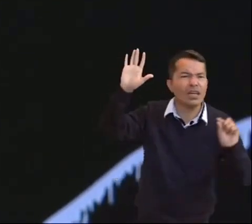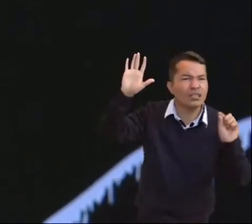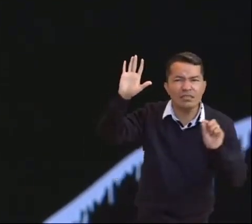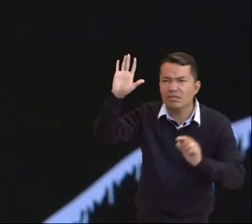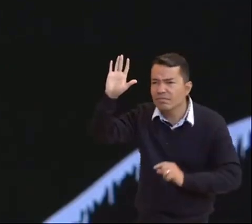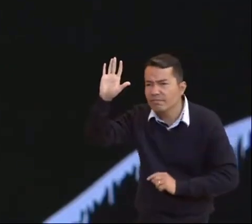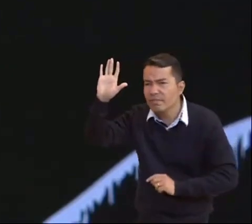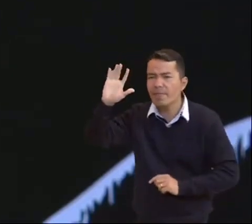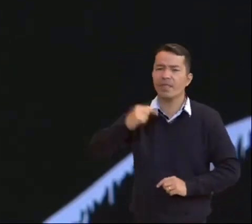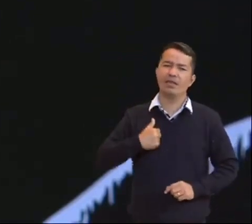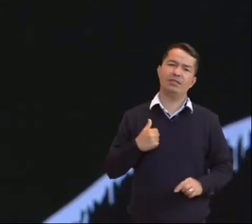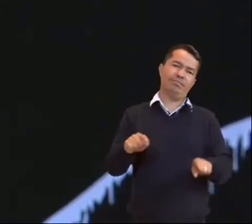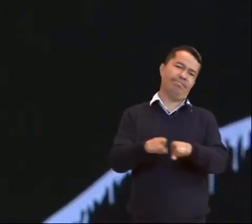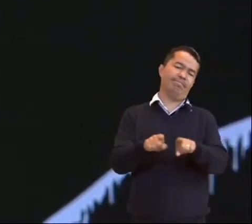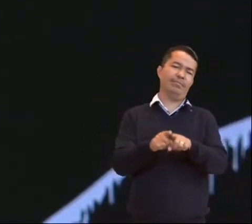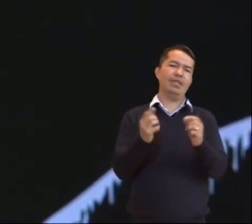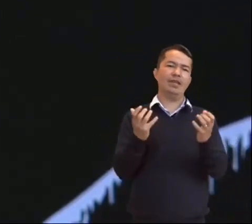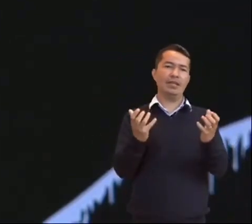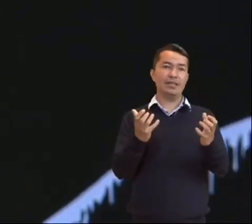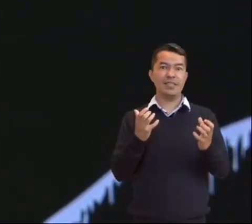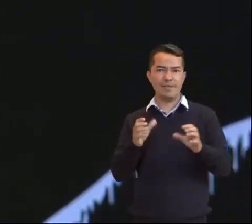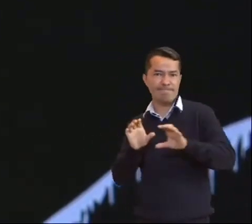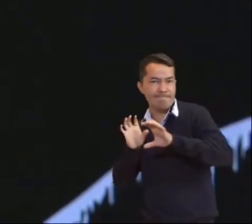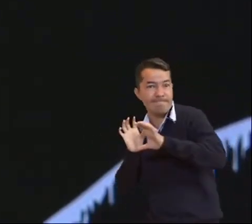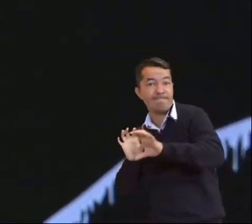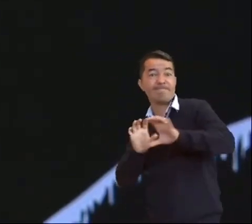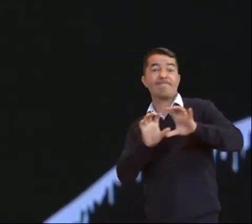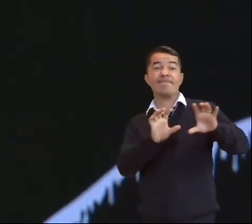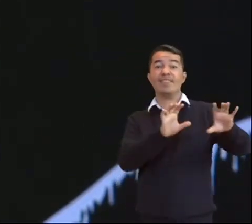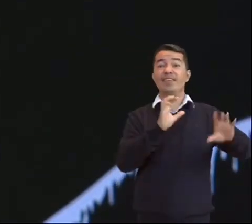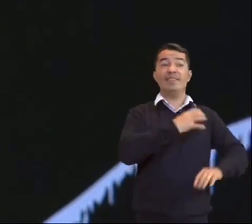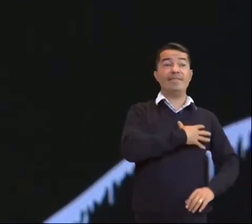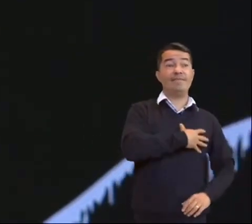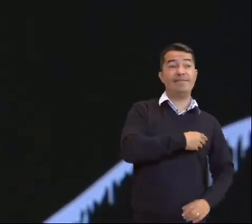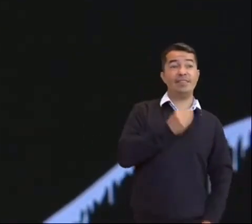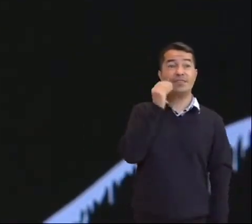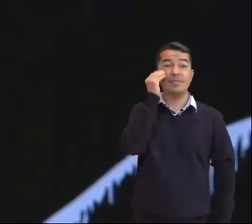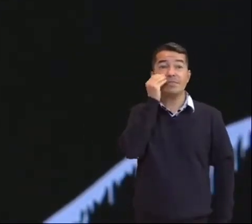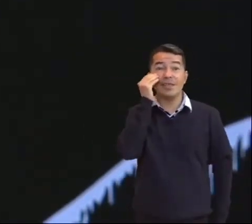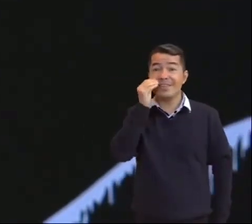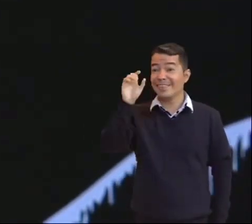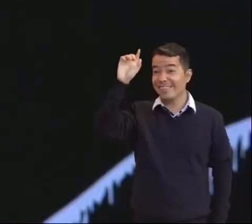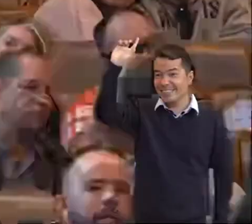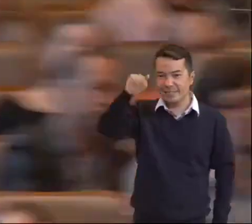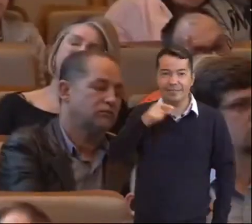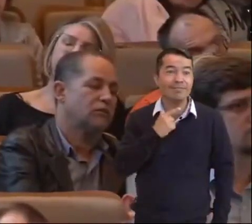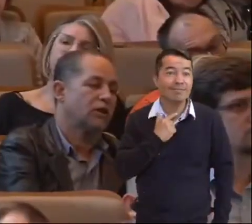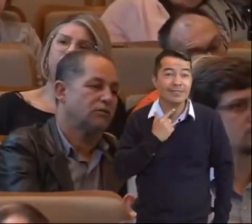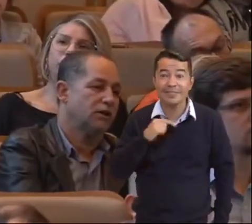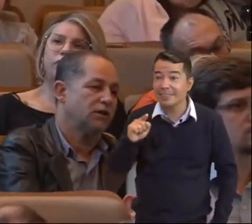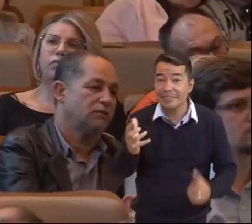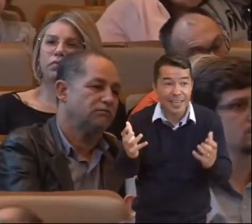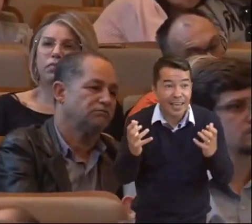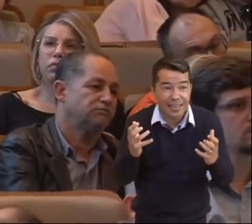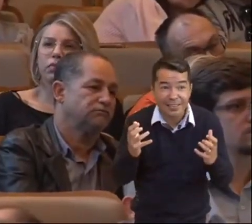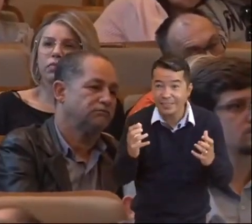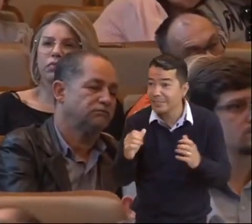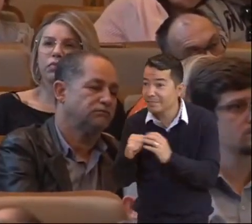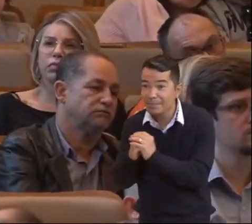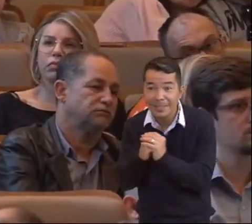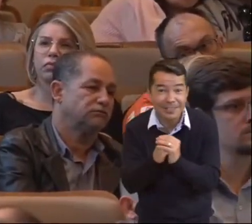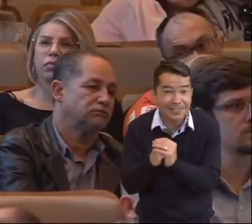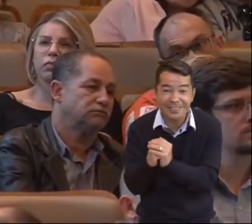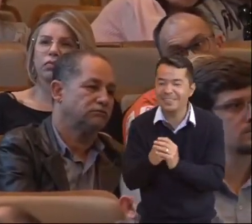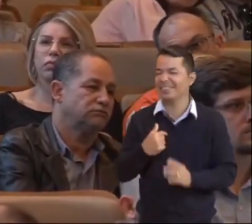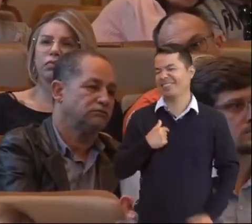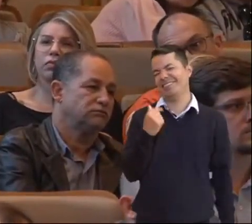forma apaixonada, entusiasmada, que eles tenham experiências com Deus? Você deseja isso? Amém? Os